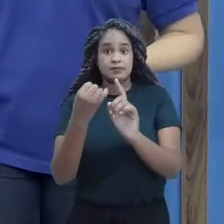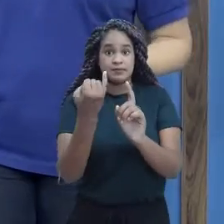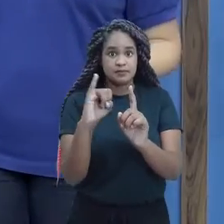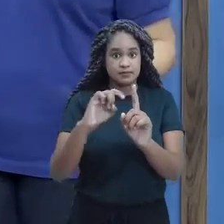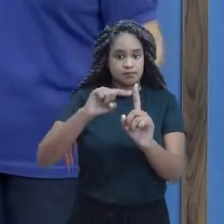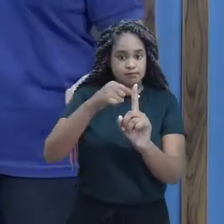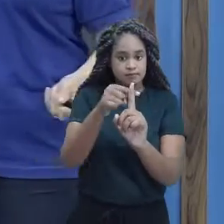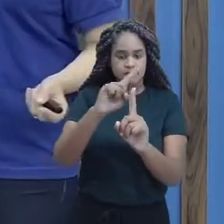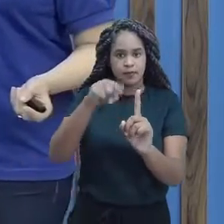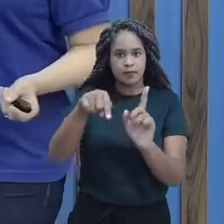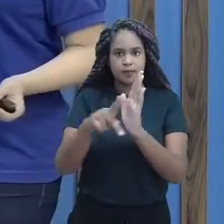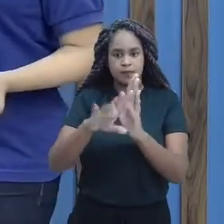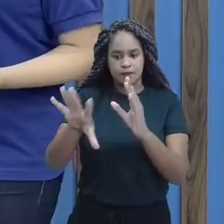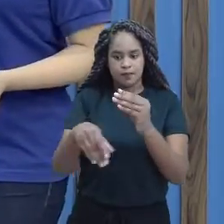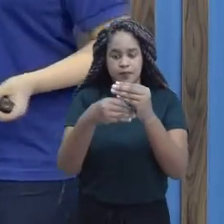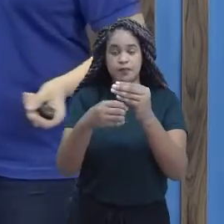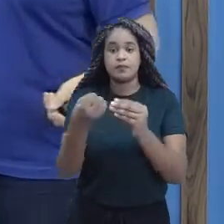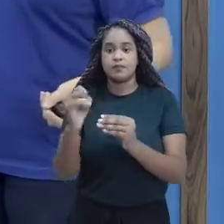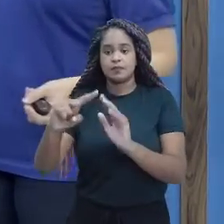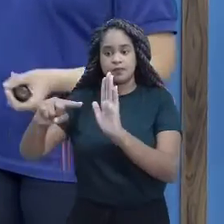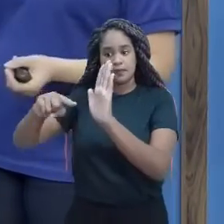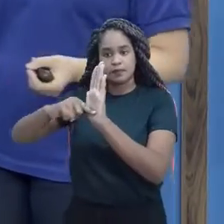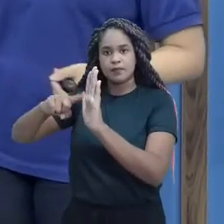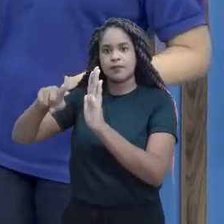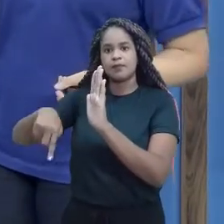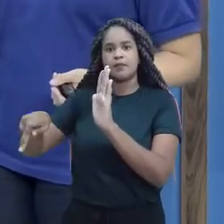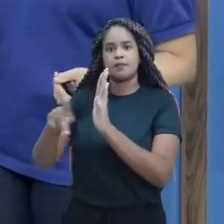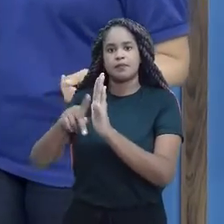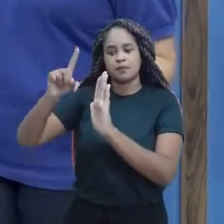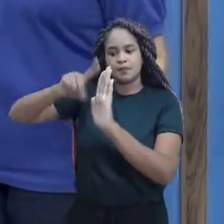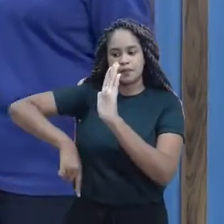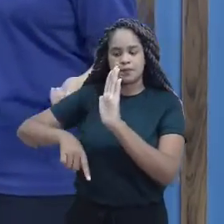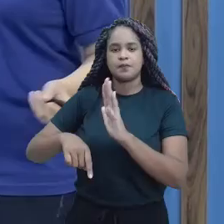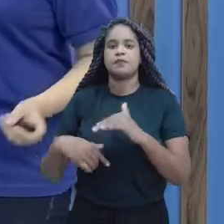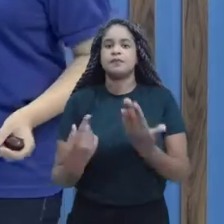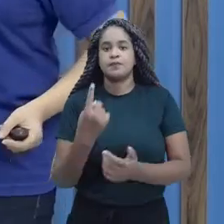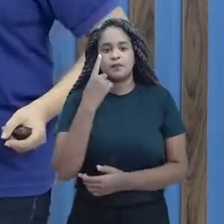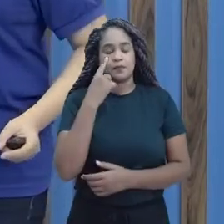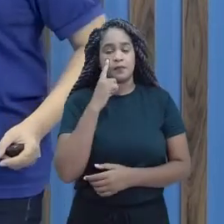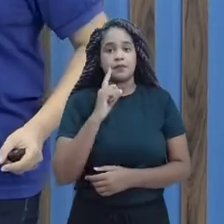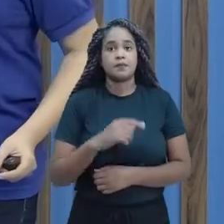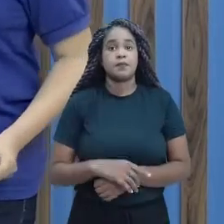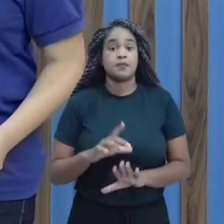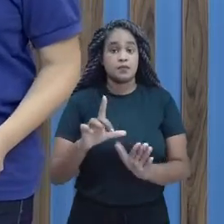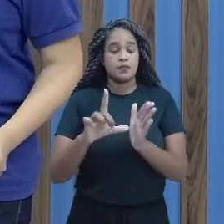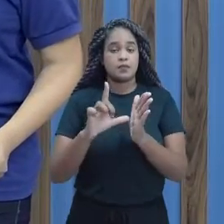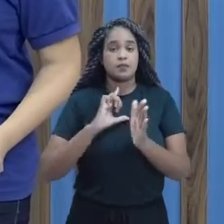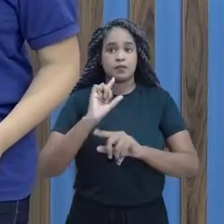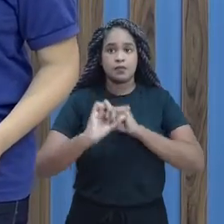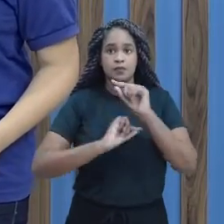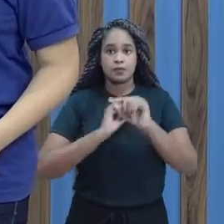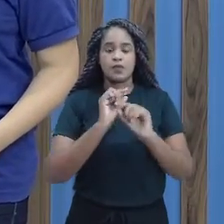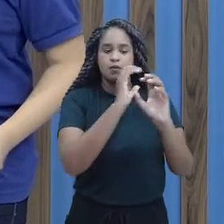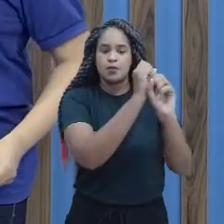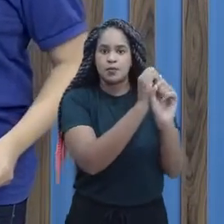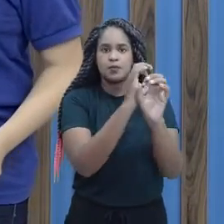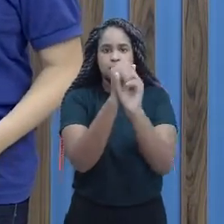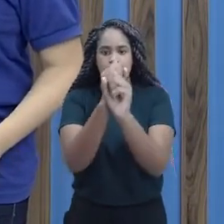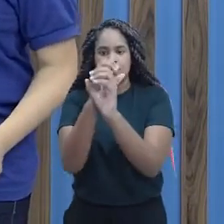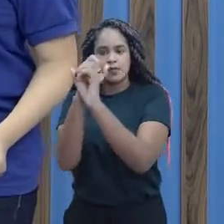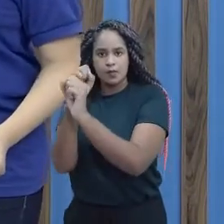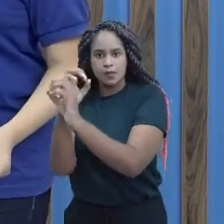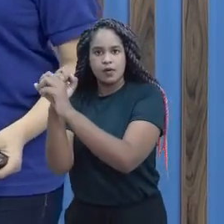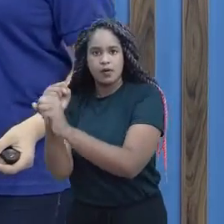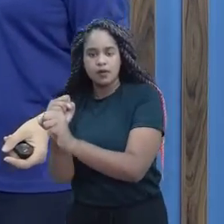for desconto, tá certo? Depois que essa multiplicação todinha vai acontecer... antes disso, né, a gente fez as somas,